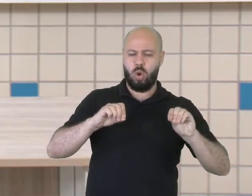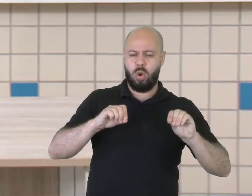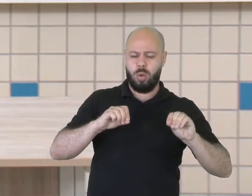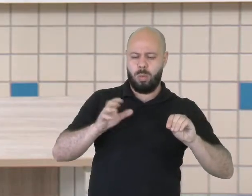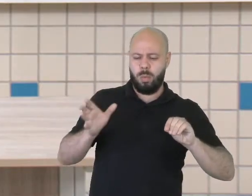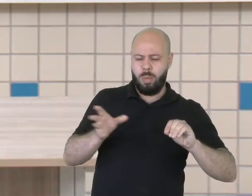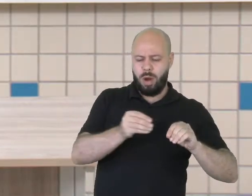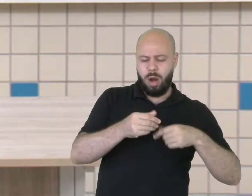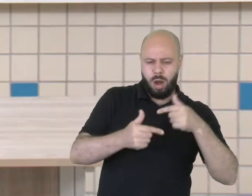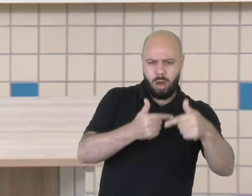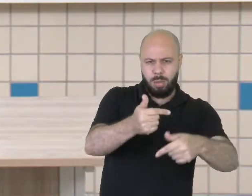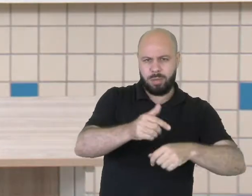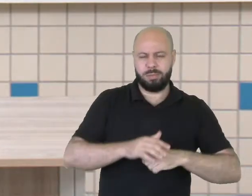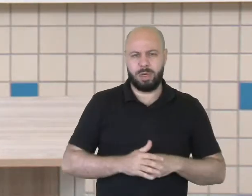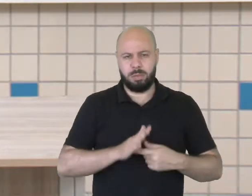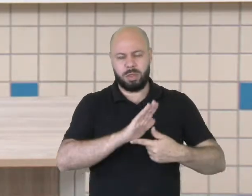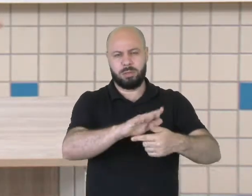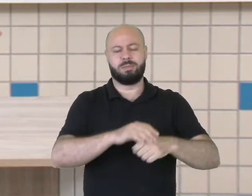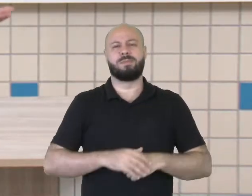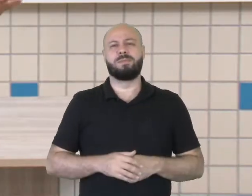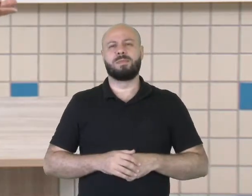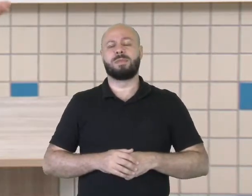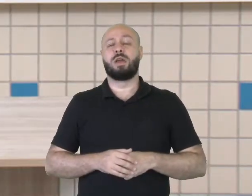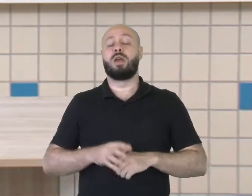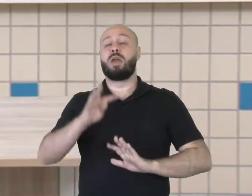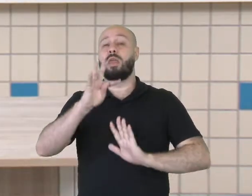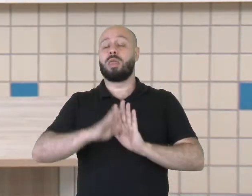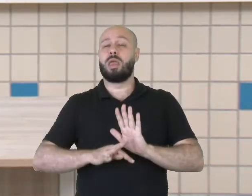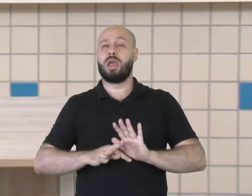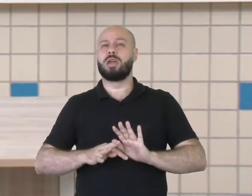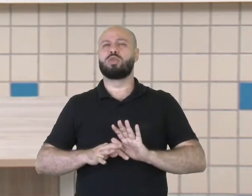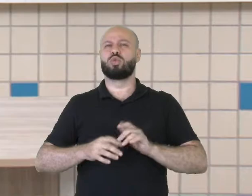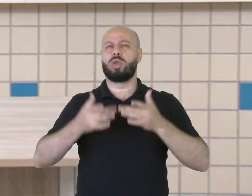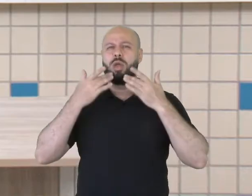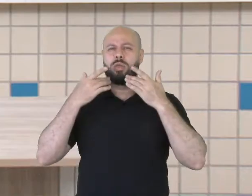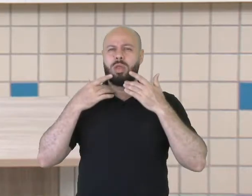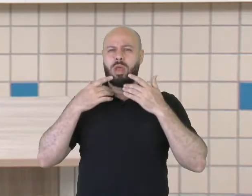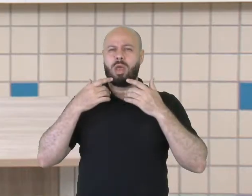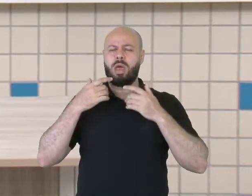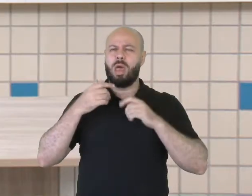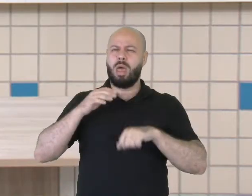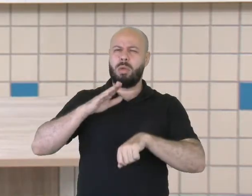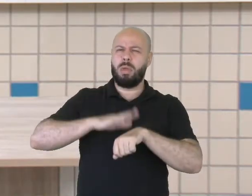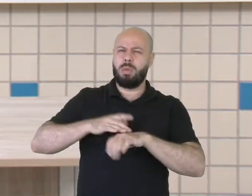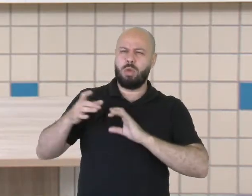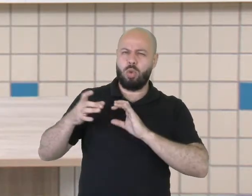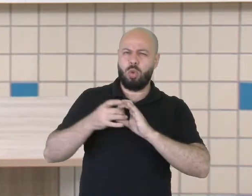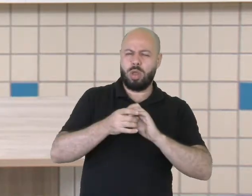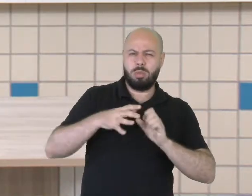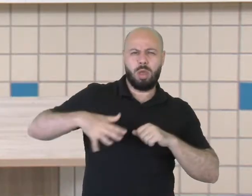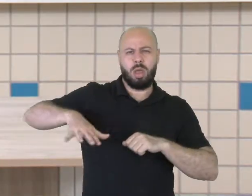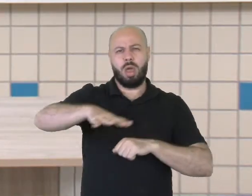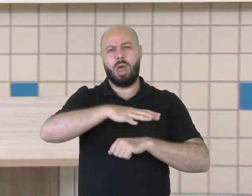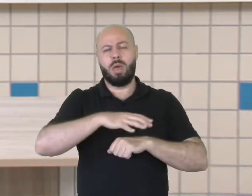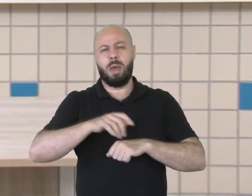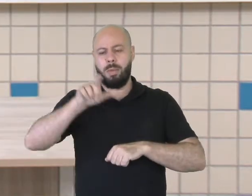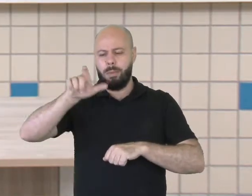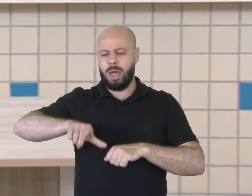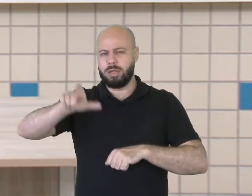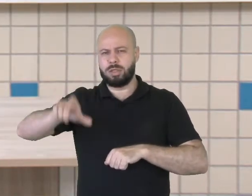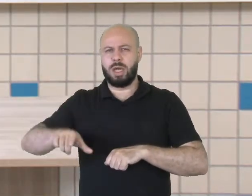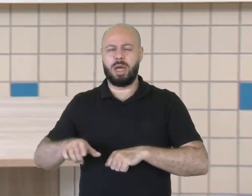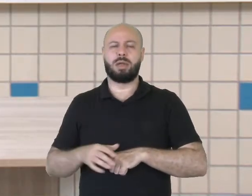texto teatral apresenta enredo, personagens, tempo, espaço e pode